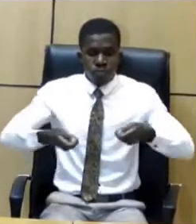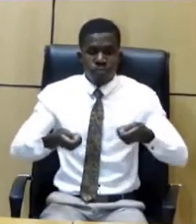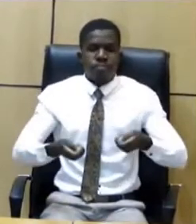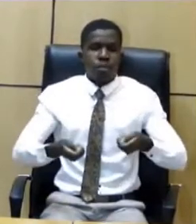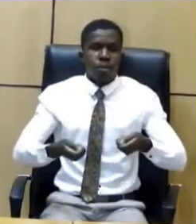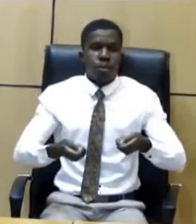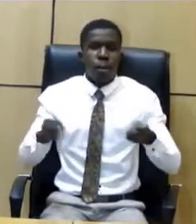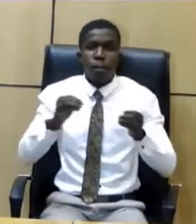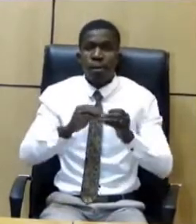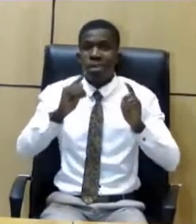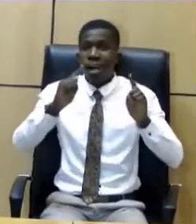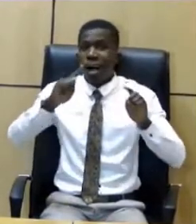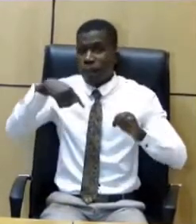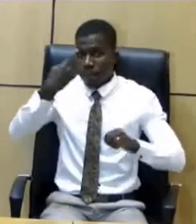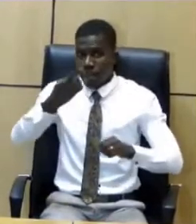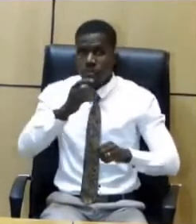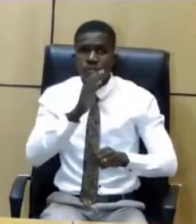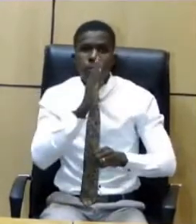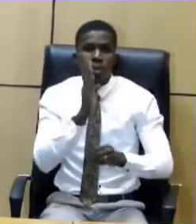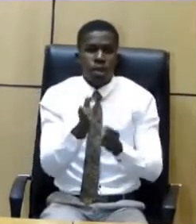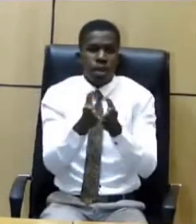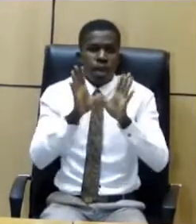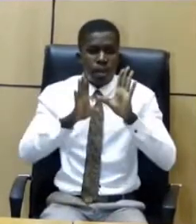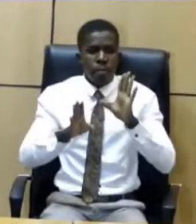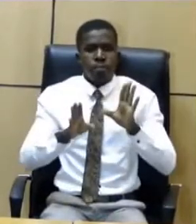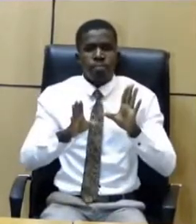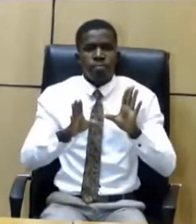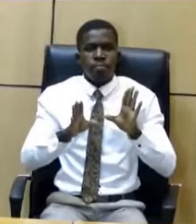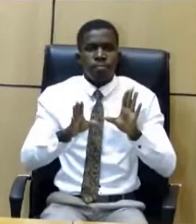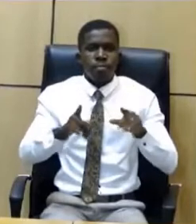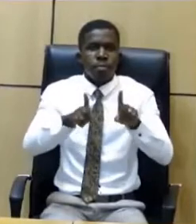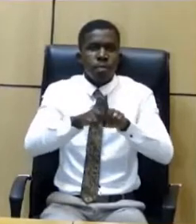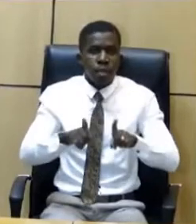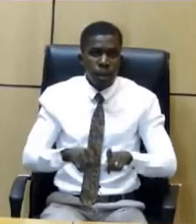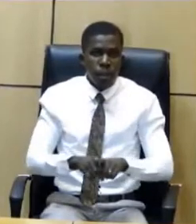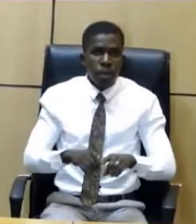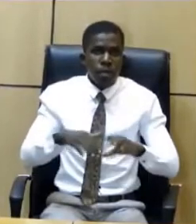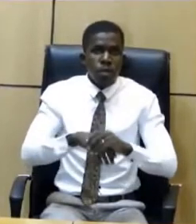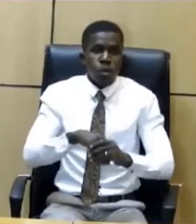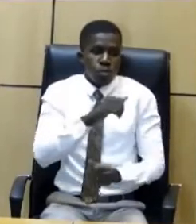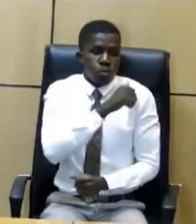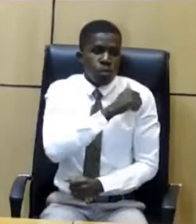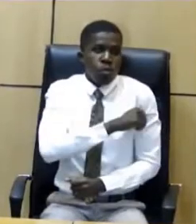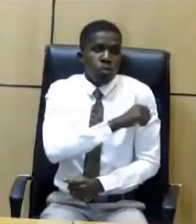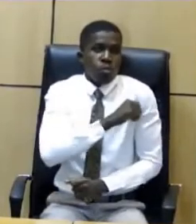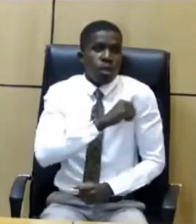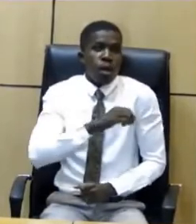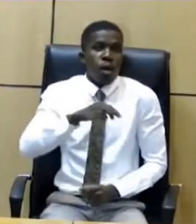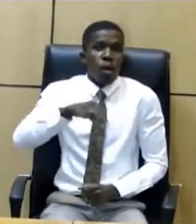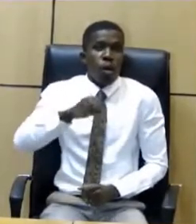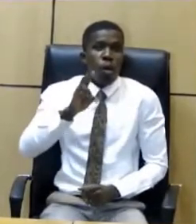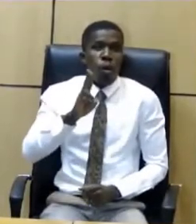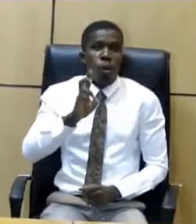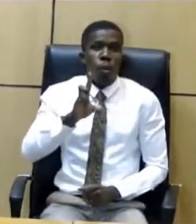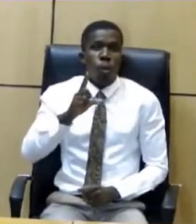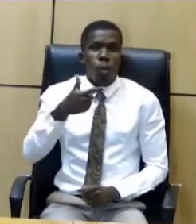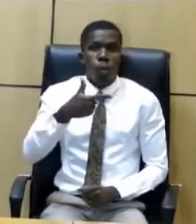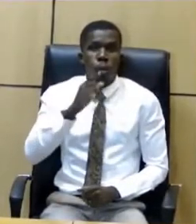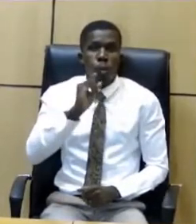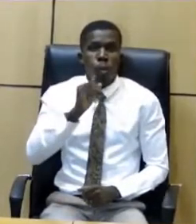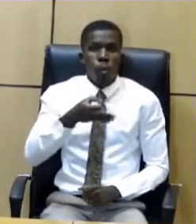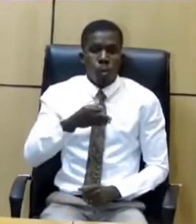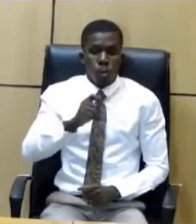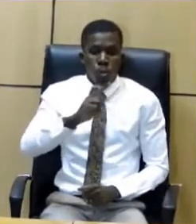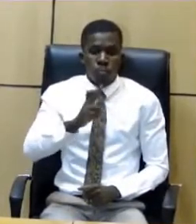levantamento amanhã. Mantém-se a cerca sanitária da multiperfil, a cerca